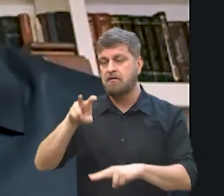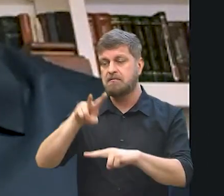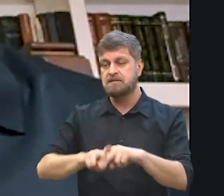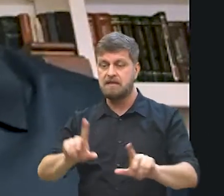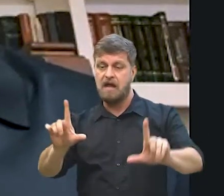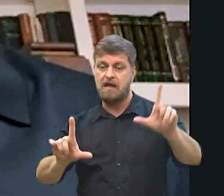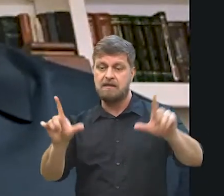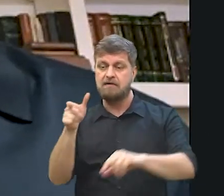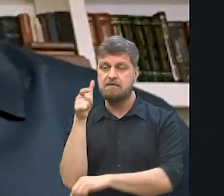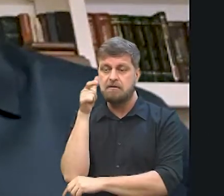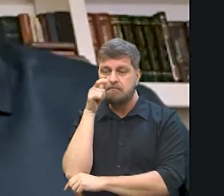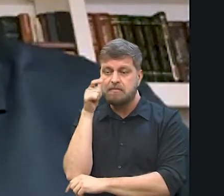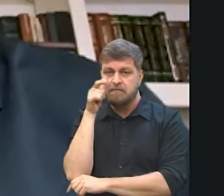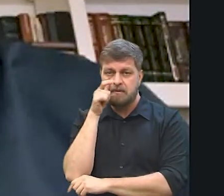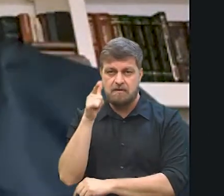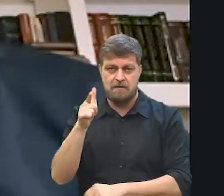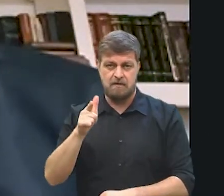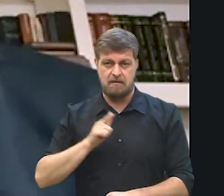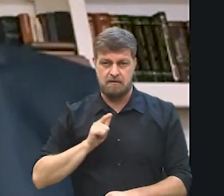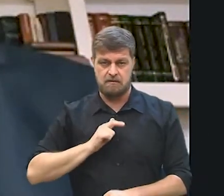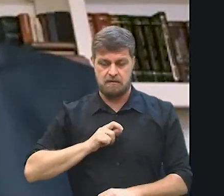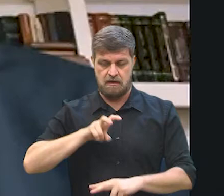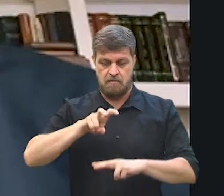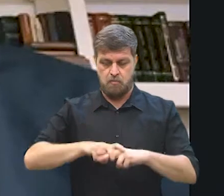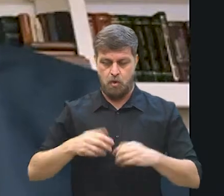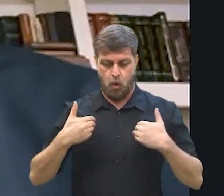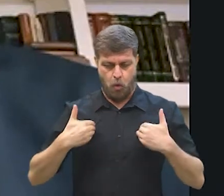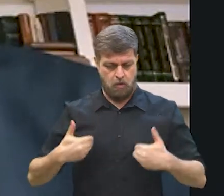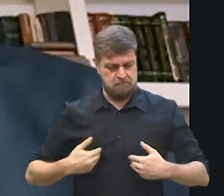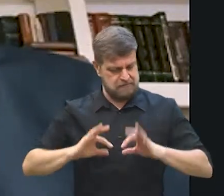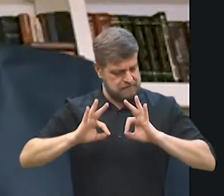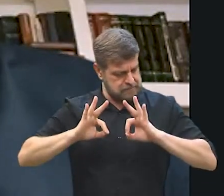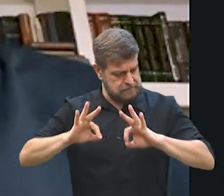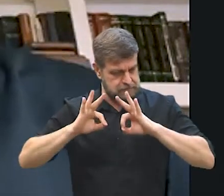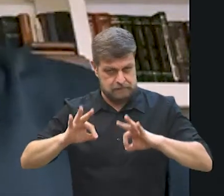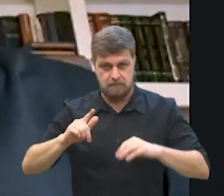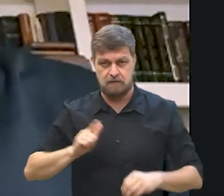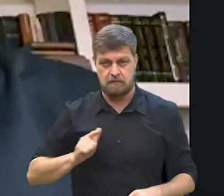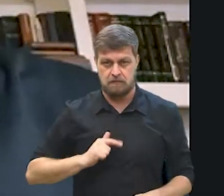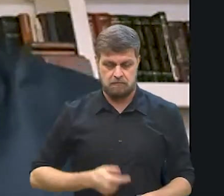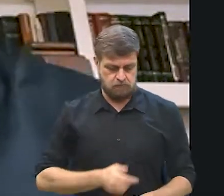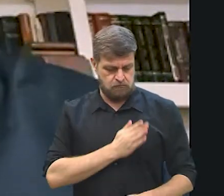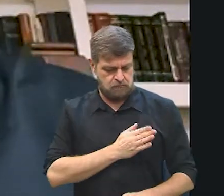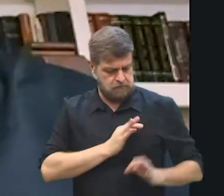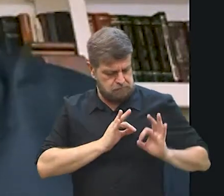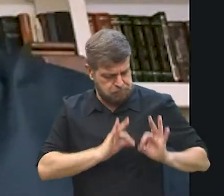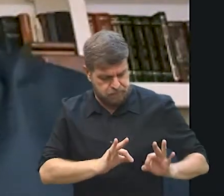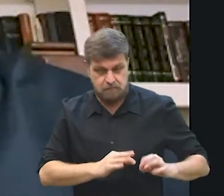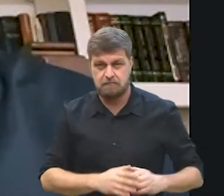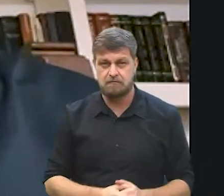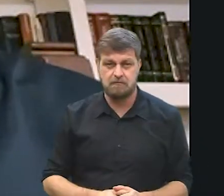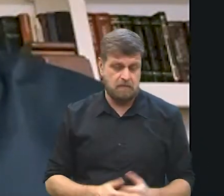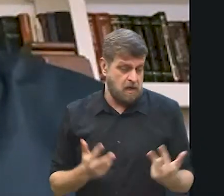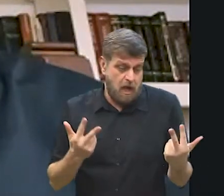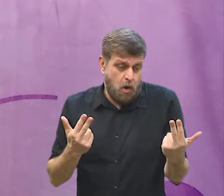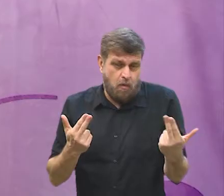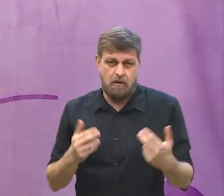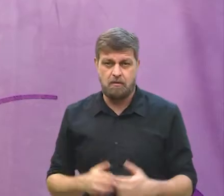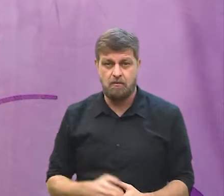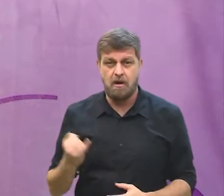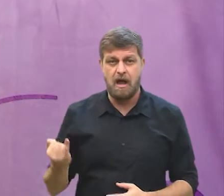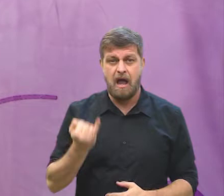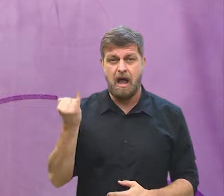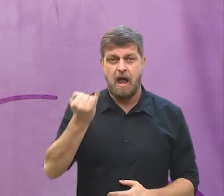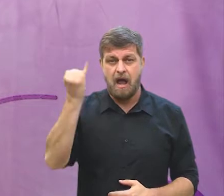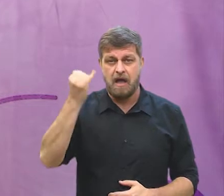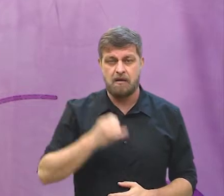televisão. Se você tiver com uma boa musculatura, com bom condicionamento físico, entendeu? Entendi. O que é importante